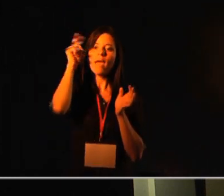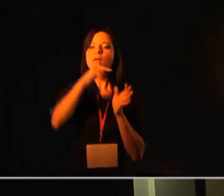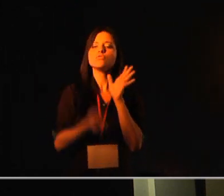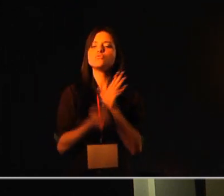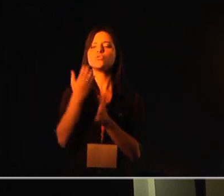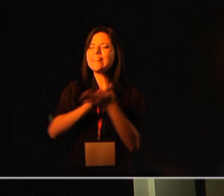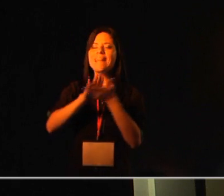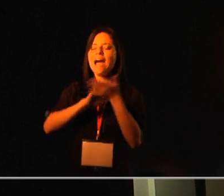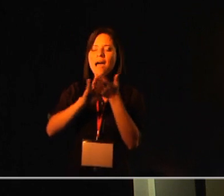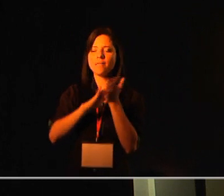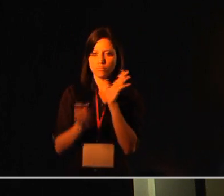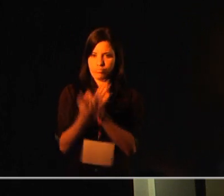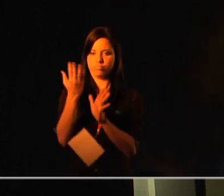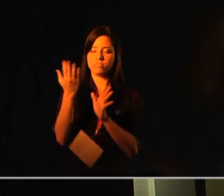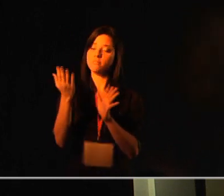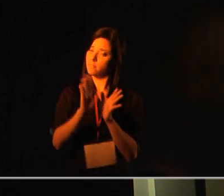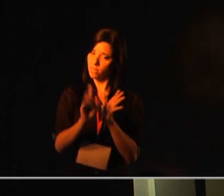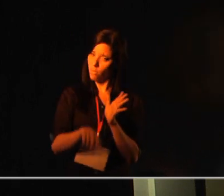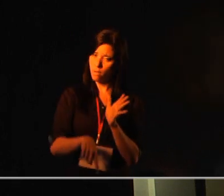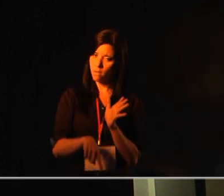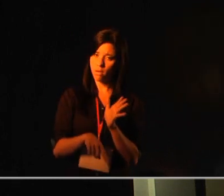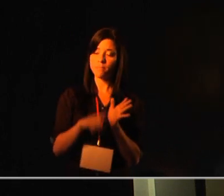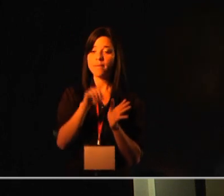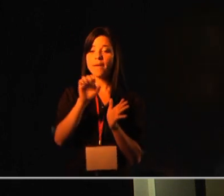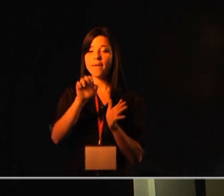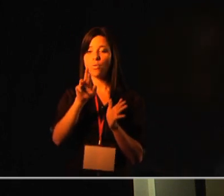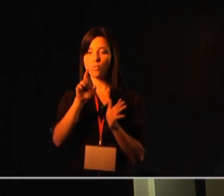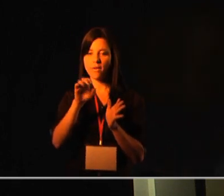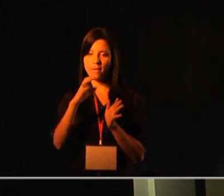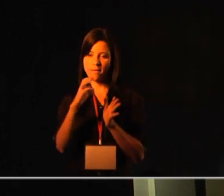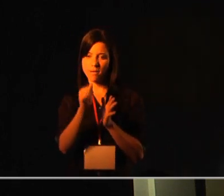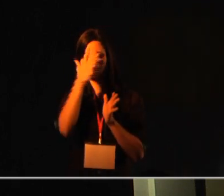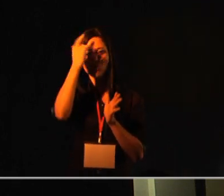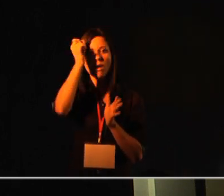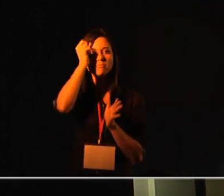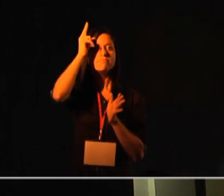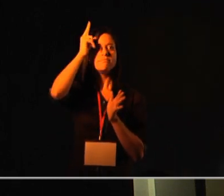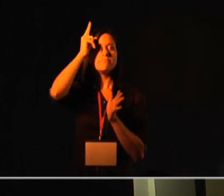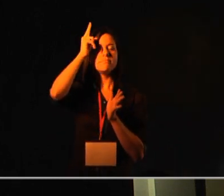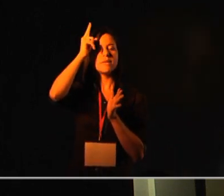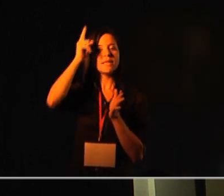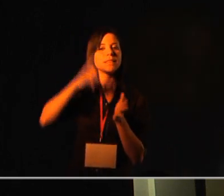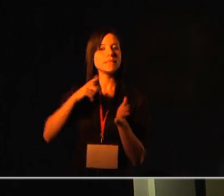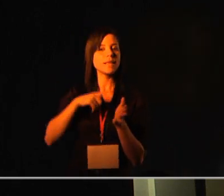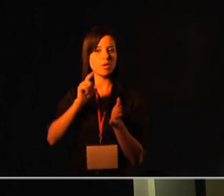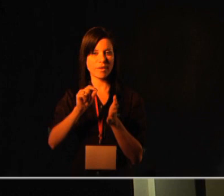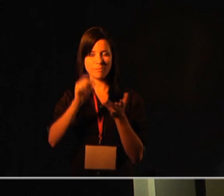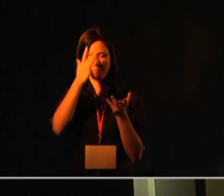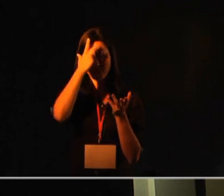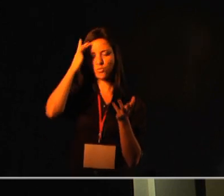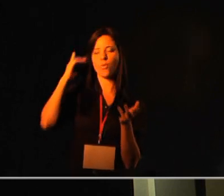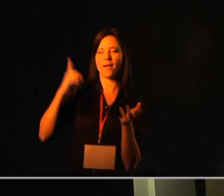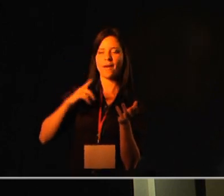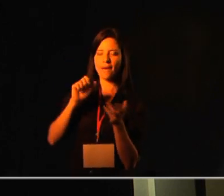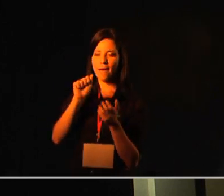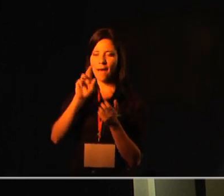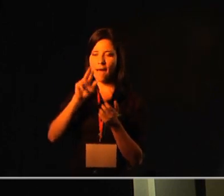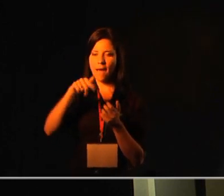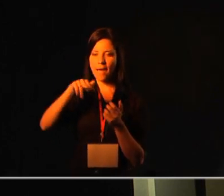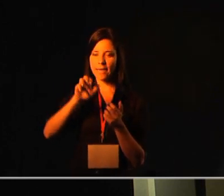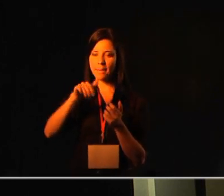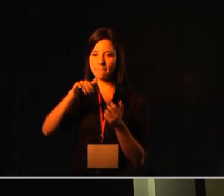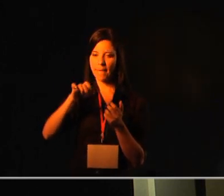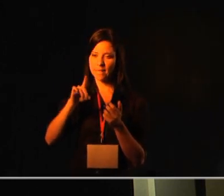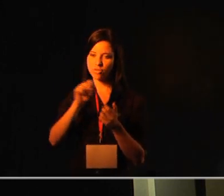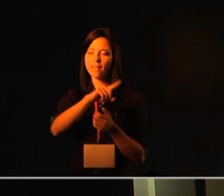do nada. Não é. Essa coisa de eureka surgiu, a história lá do Arquimedes, né? Que estava na banheira e tal. E ele, eureka,